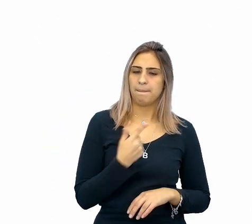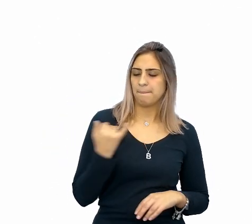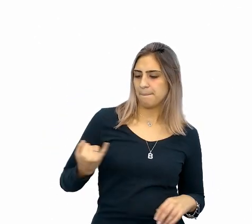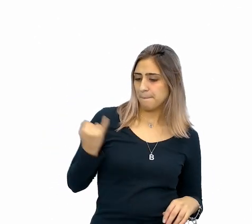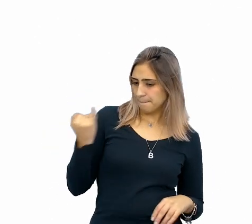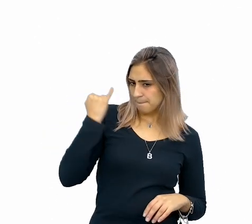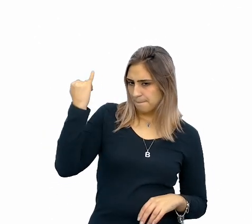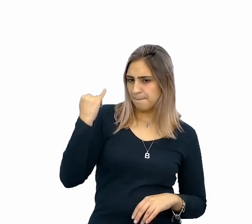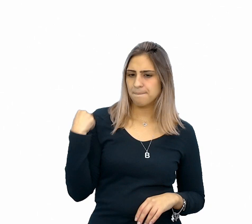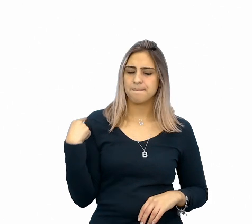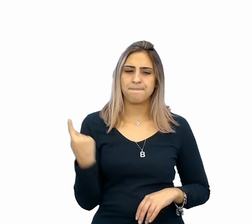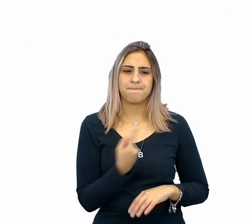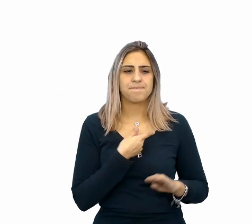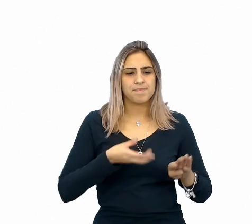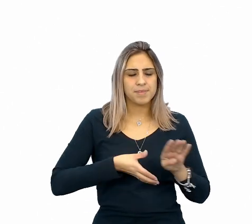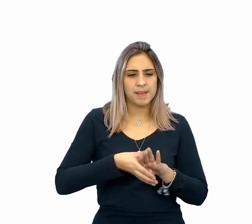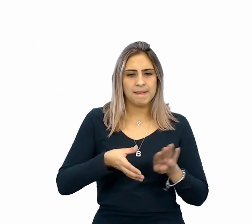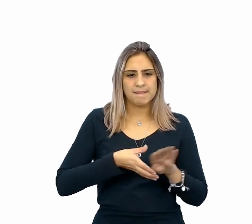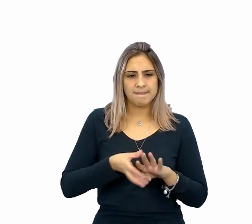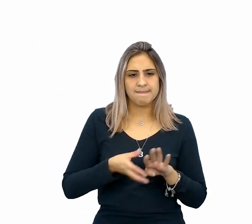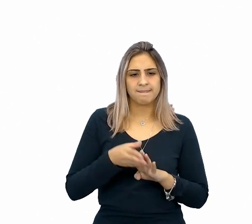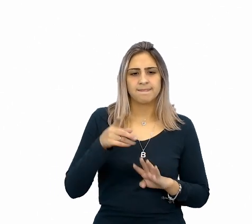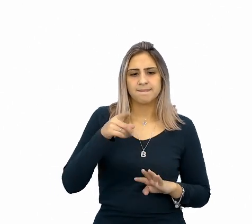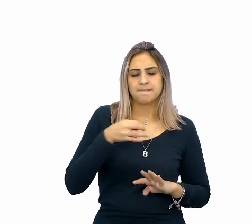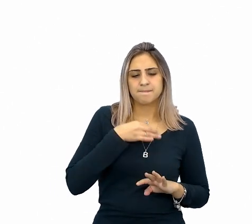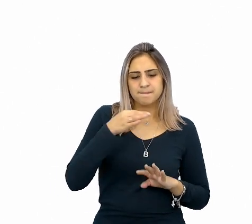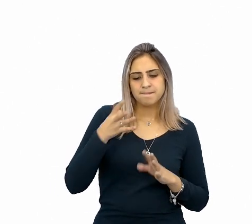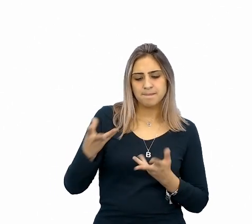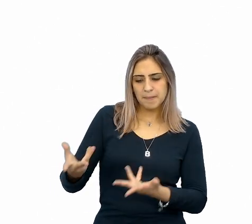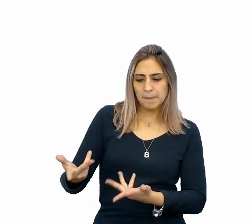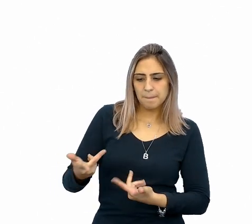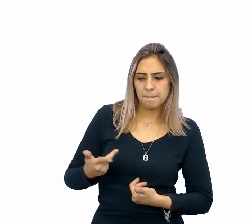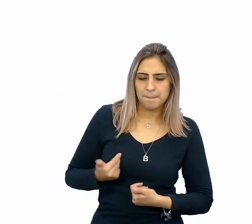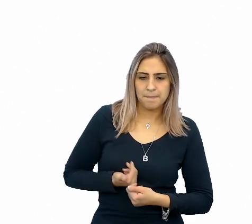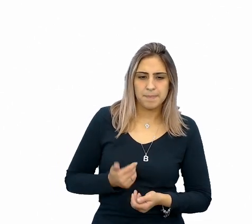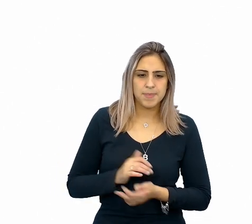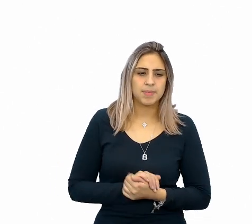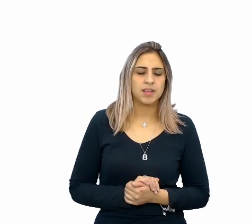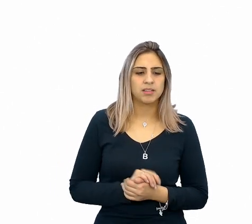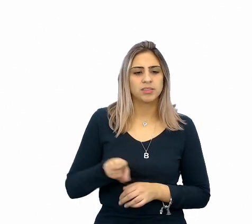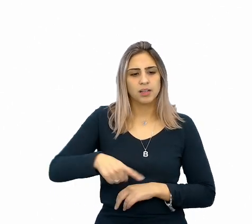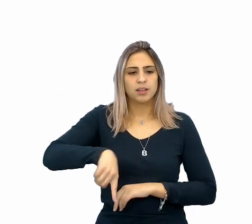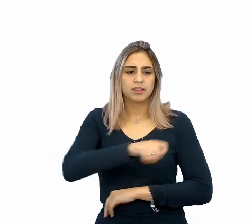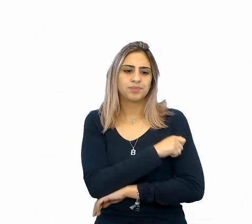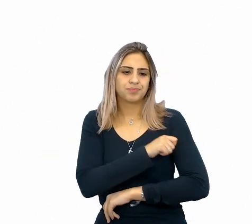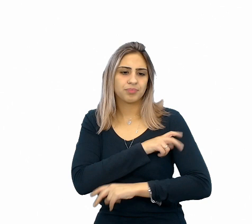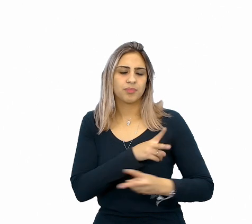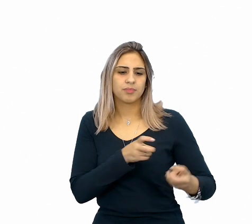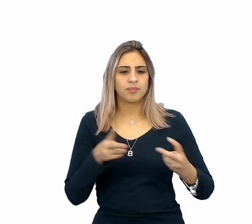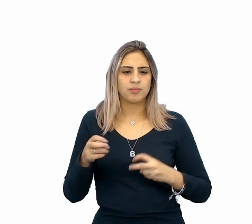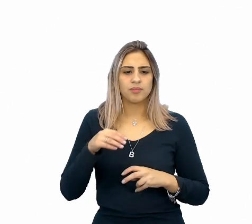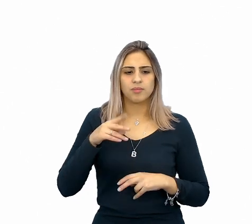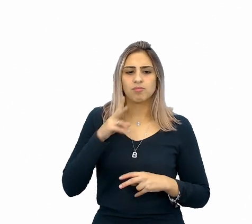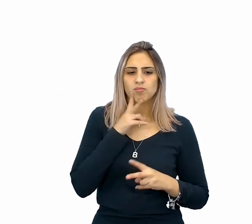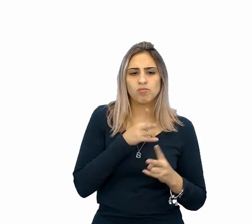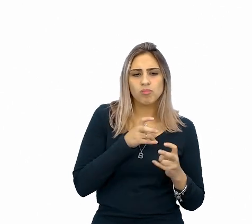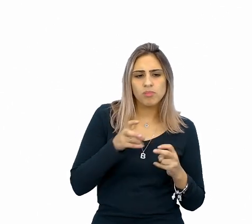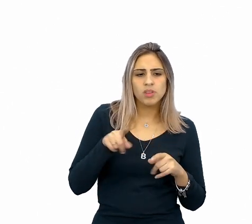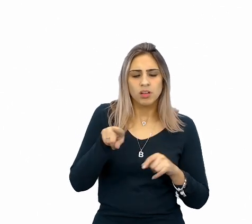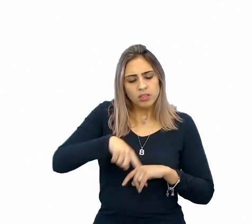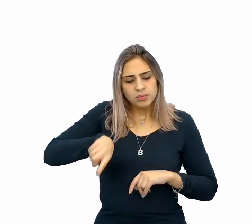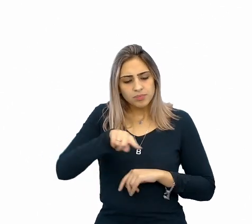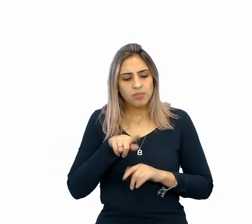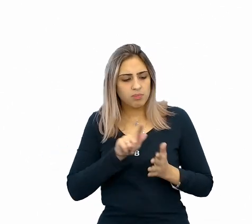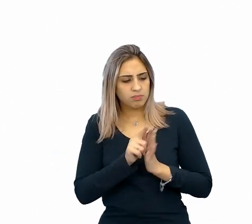importante orientar a análise que será feita do convite, a fim de que os estudantes percebam os aspectos que